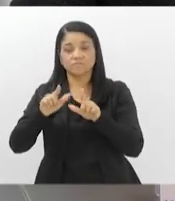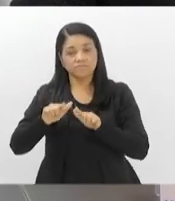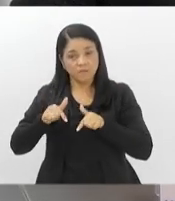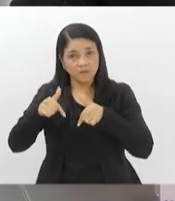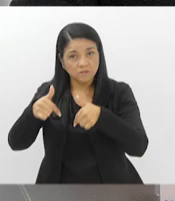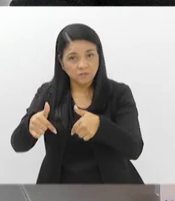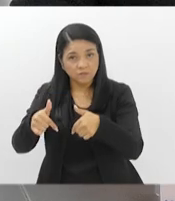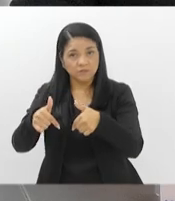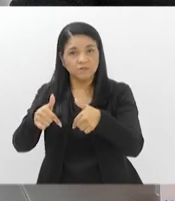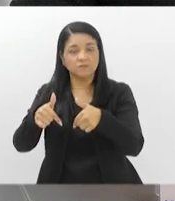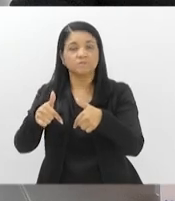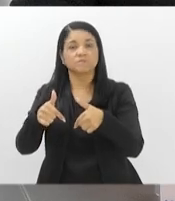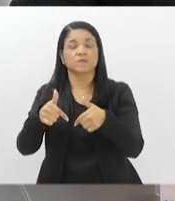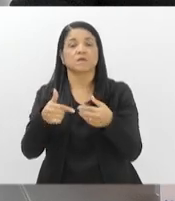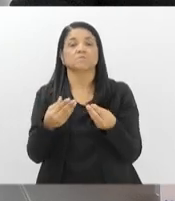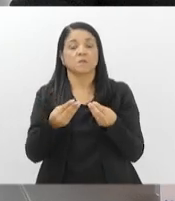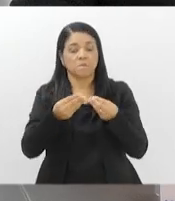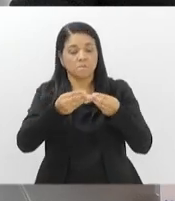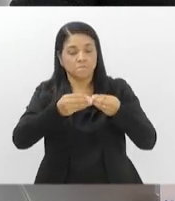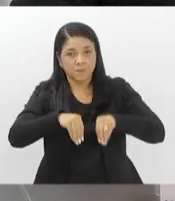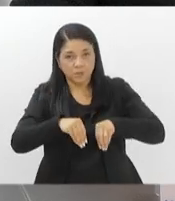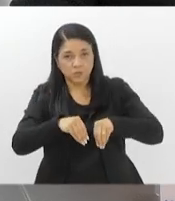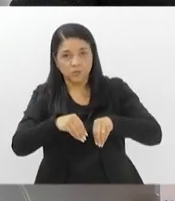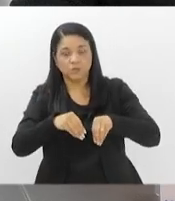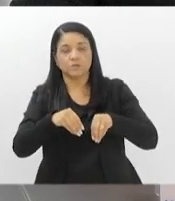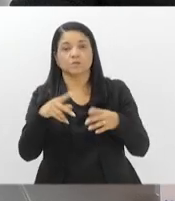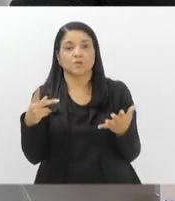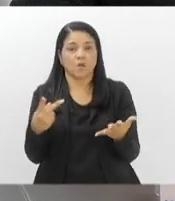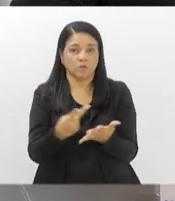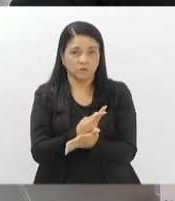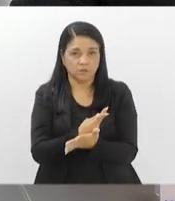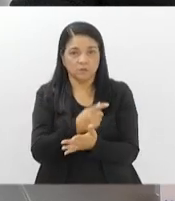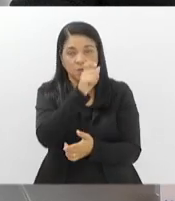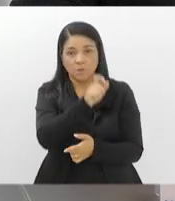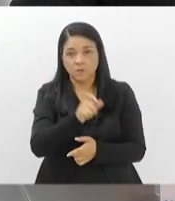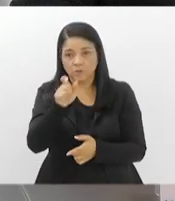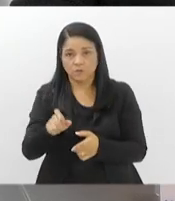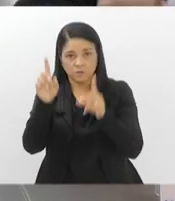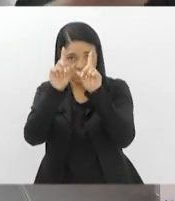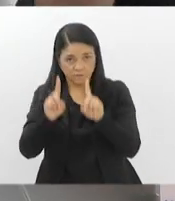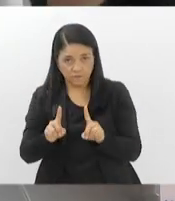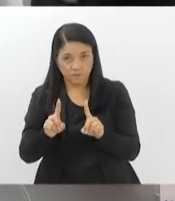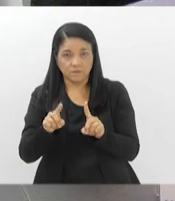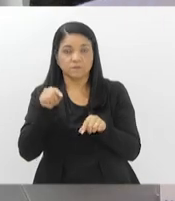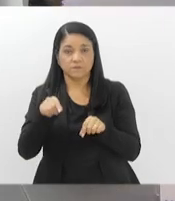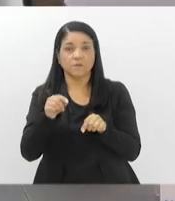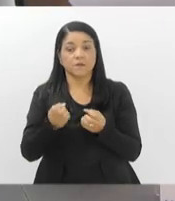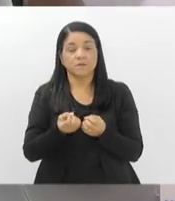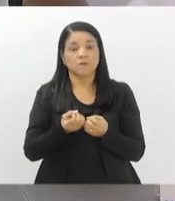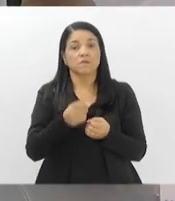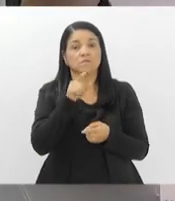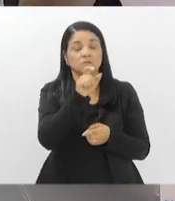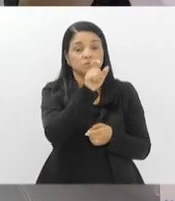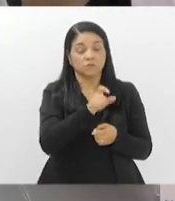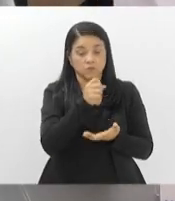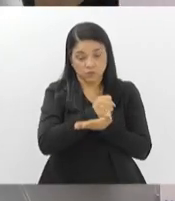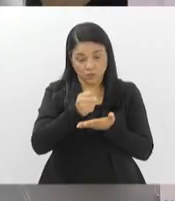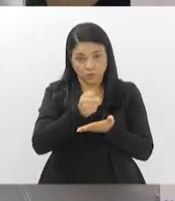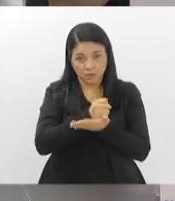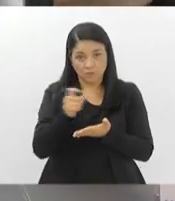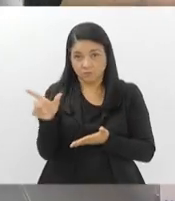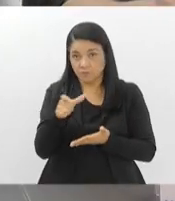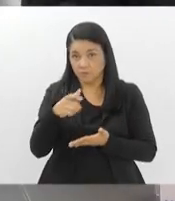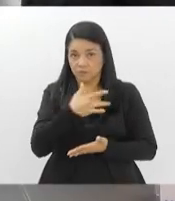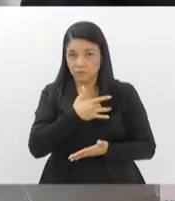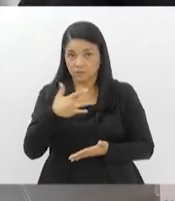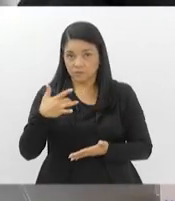necessárias para mitigar os danos e prejuízos sofridos pelas pessoas com deficiência Tais beneficiários dos contratos de plano